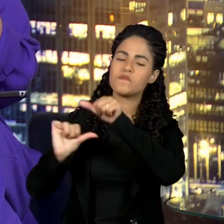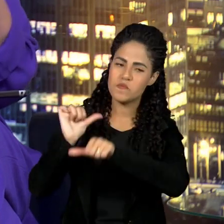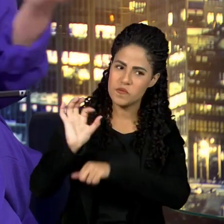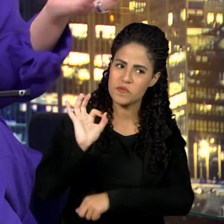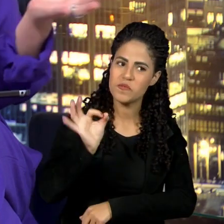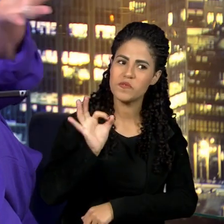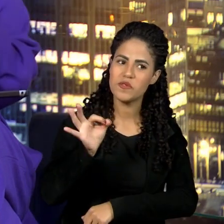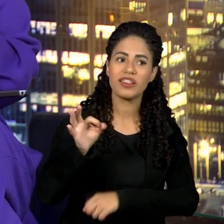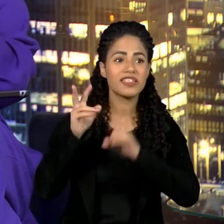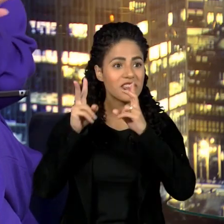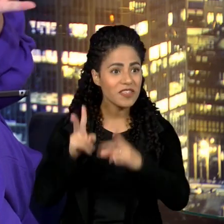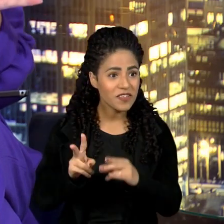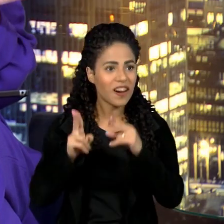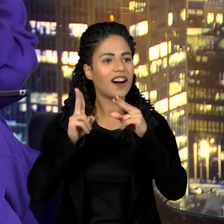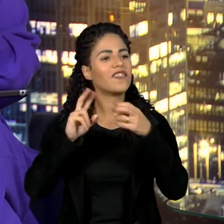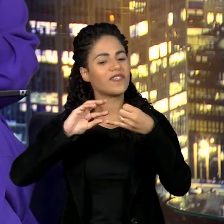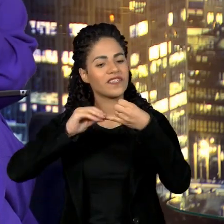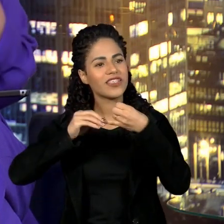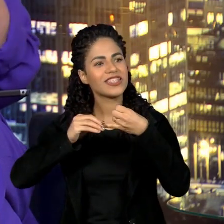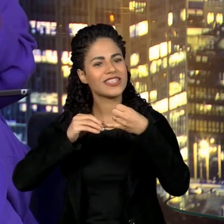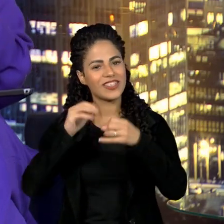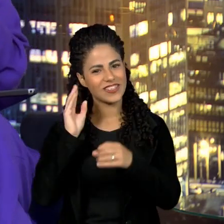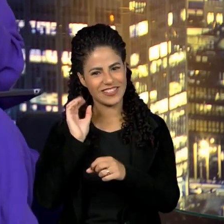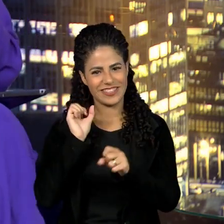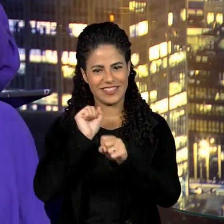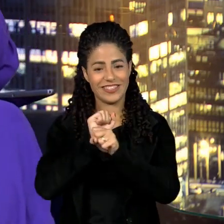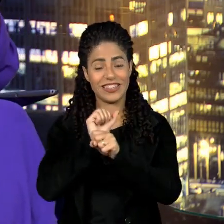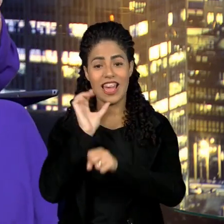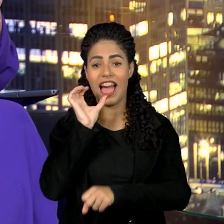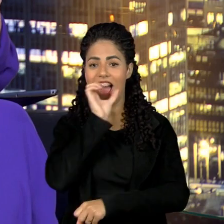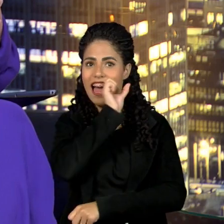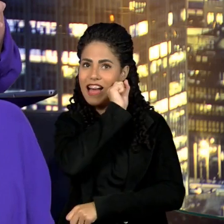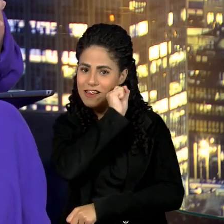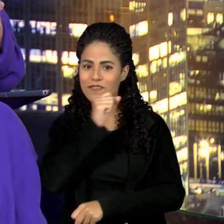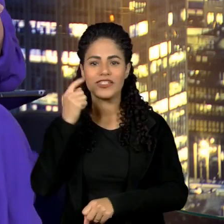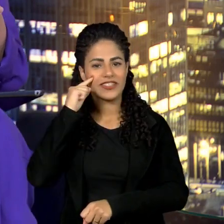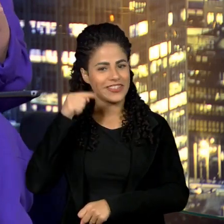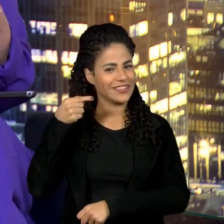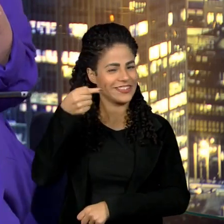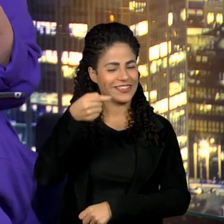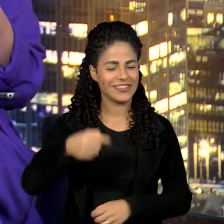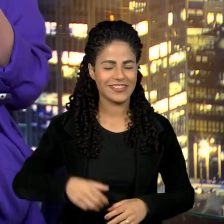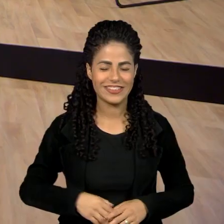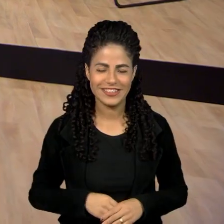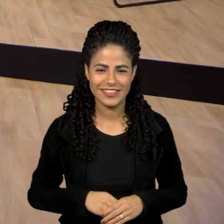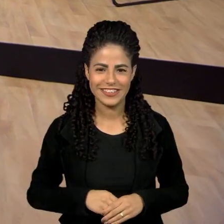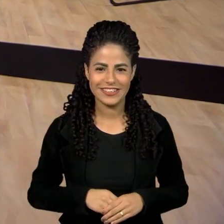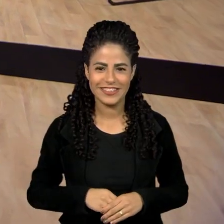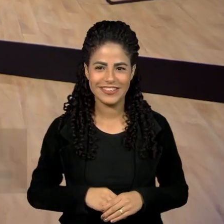aí, 50 anos. Né? Fazer uma pausinha aqui na nossa conversa e a gente volta já.